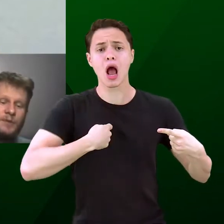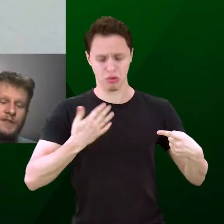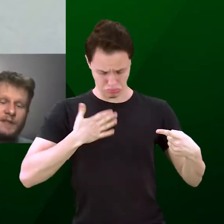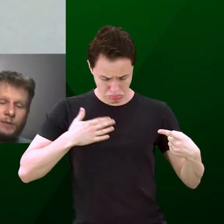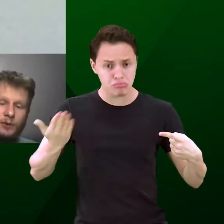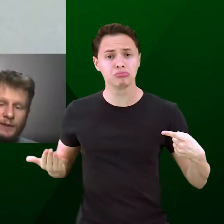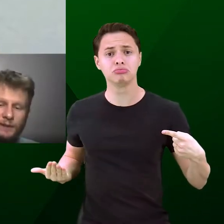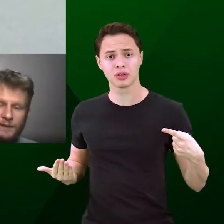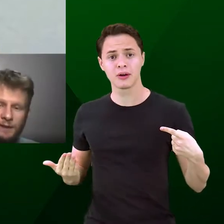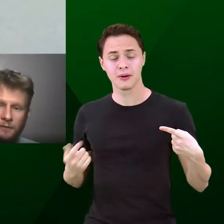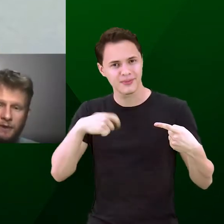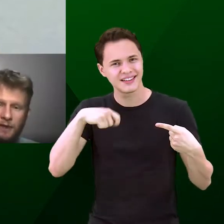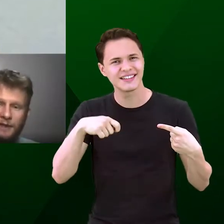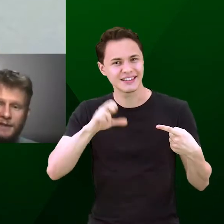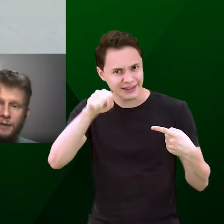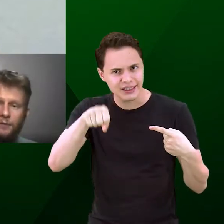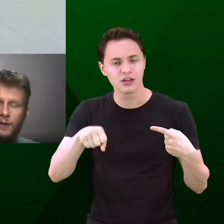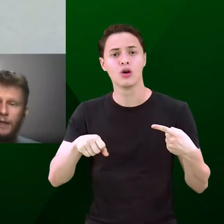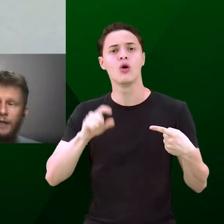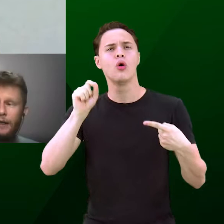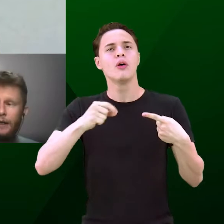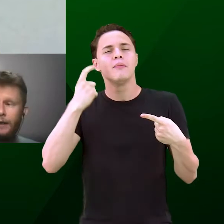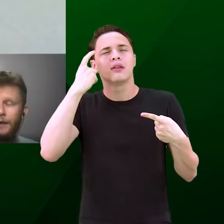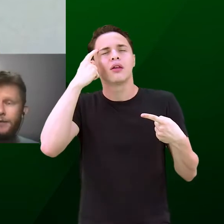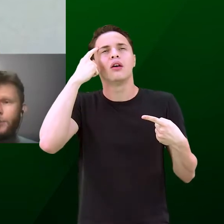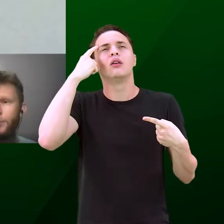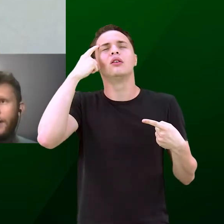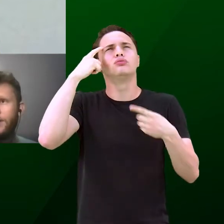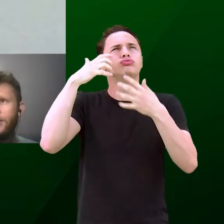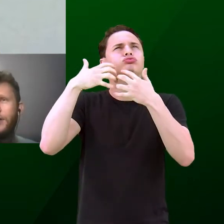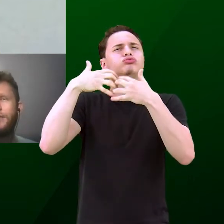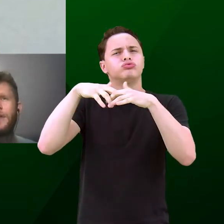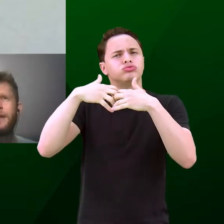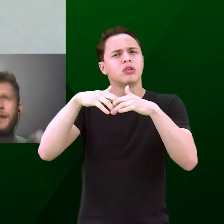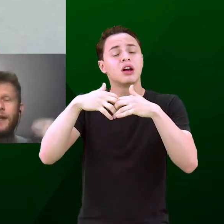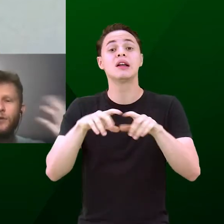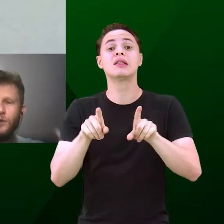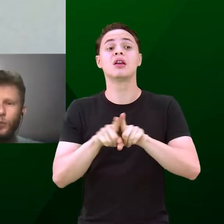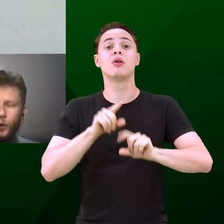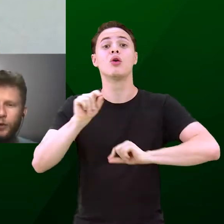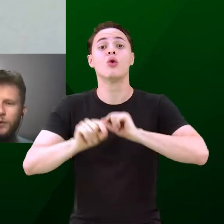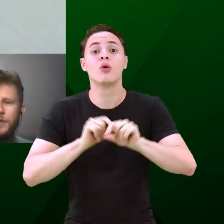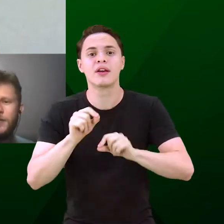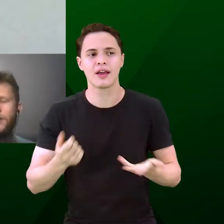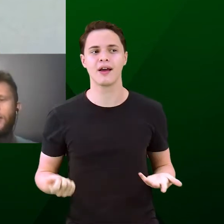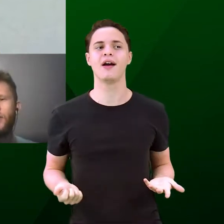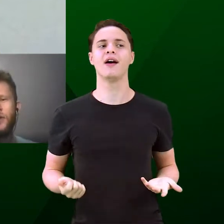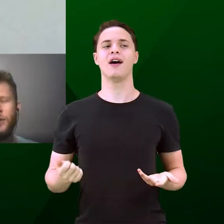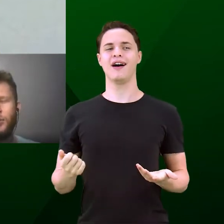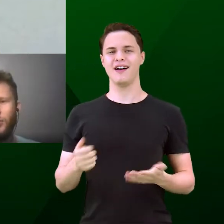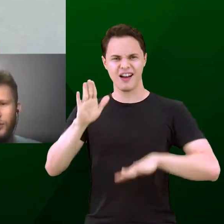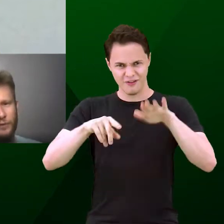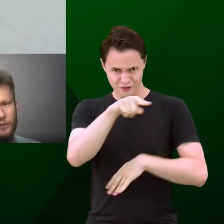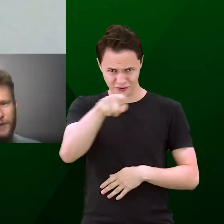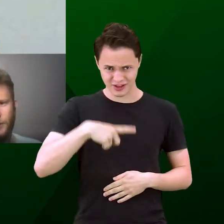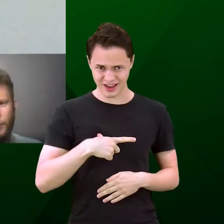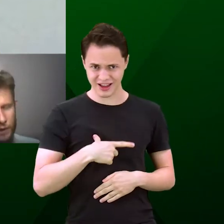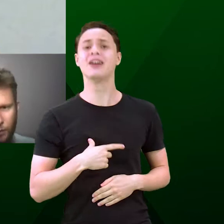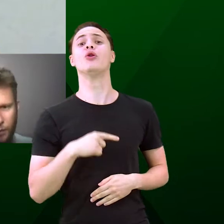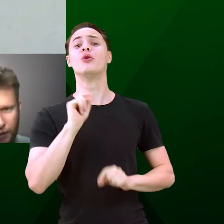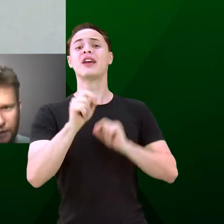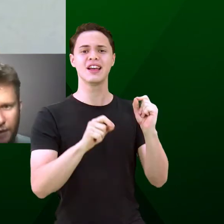intitulei, né, a nossa conversa de hoje, vamos correr a corrida em suas particularidades, que são muitas, tá,